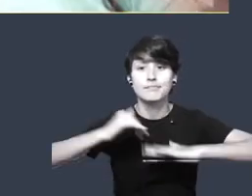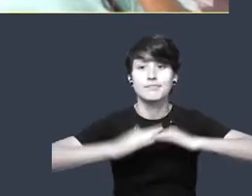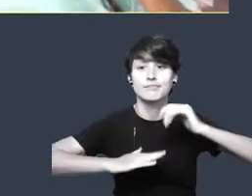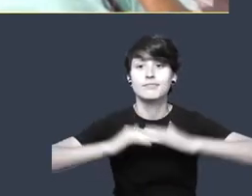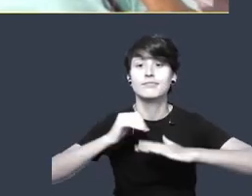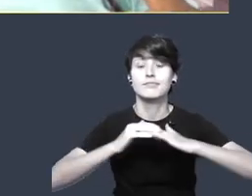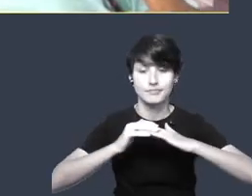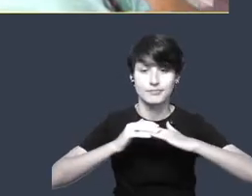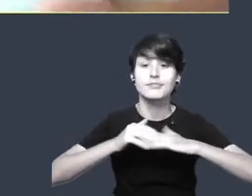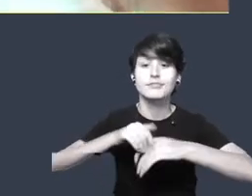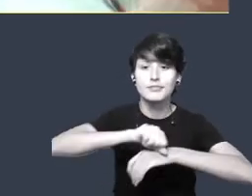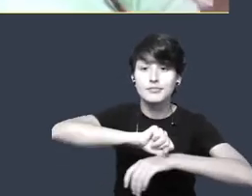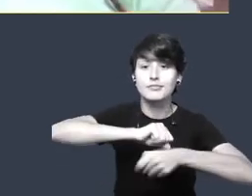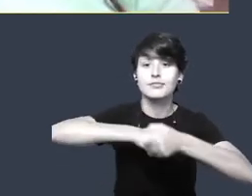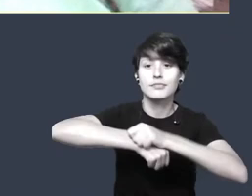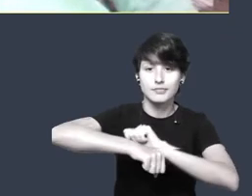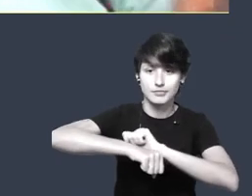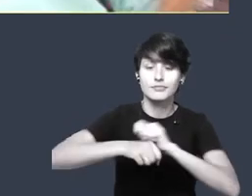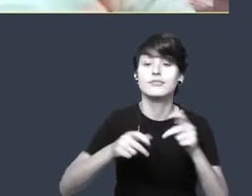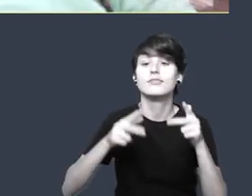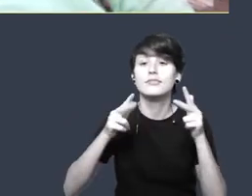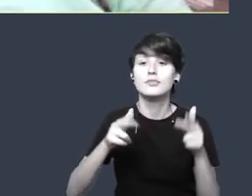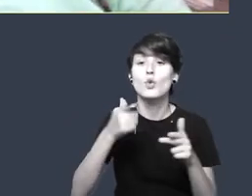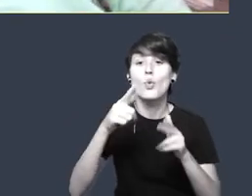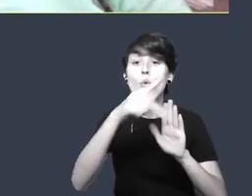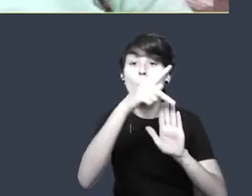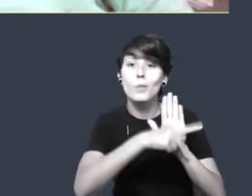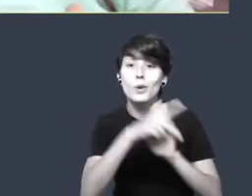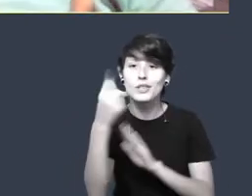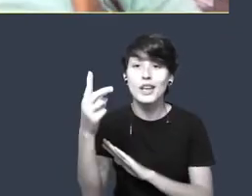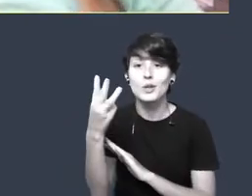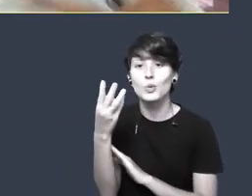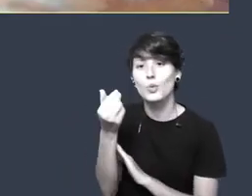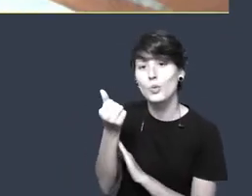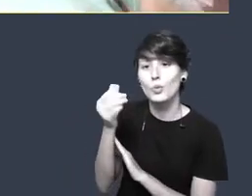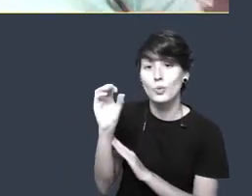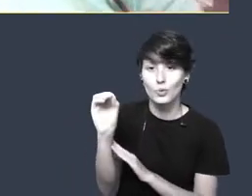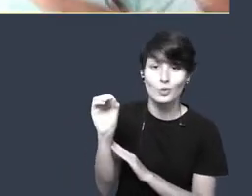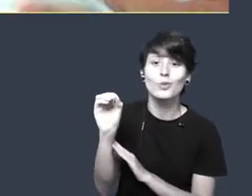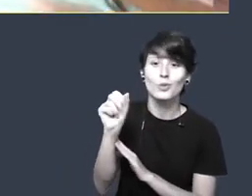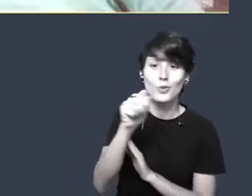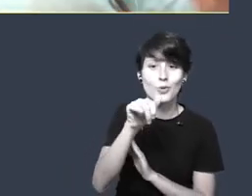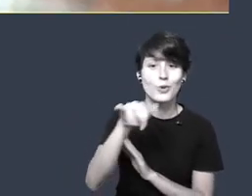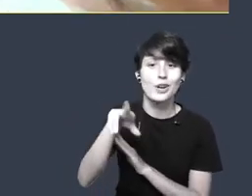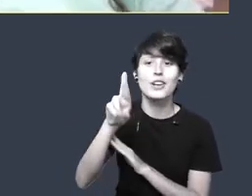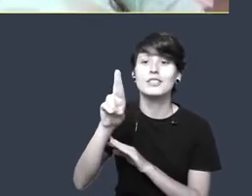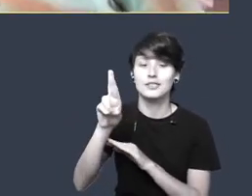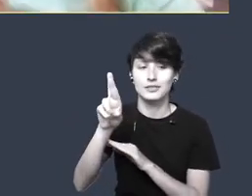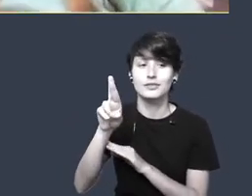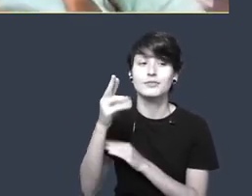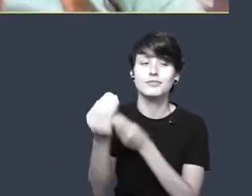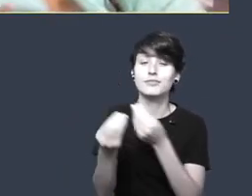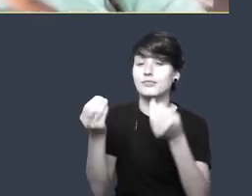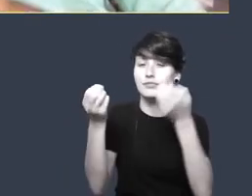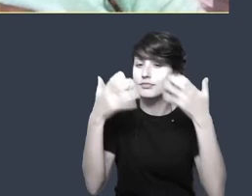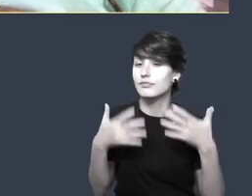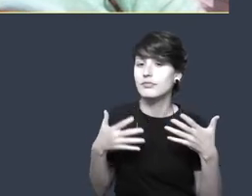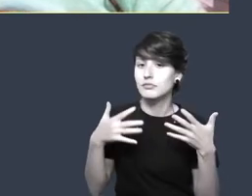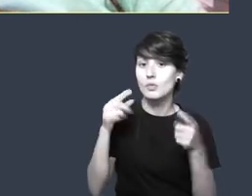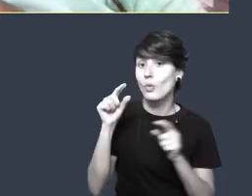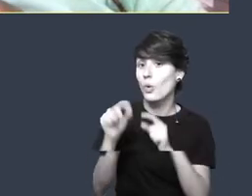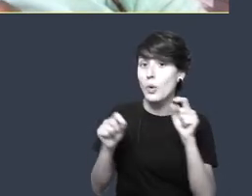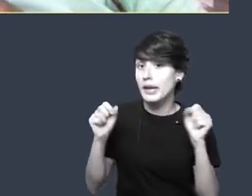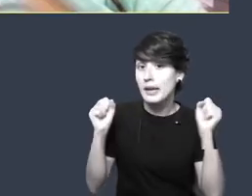fizeram com o AI Fairness 360. Né? Eu queria que você comentasse assim, o que que